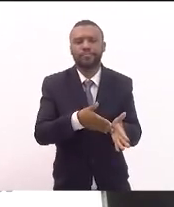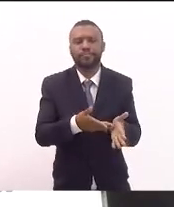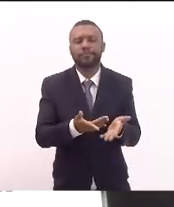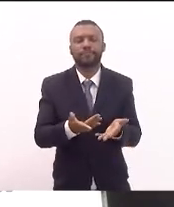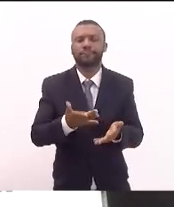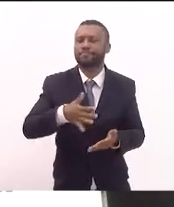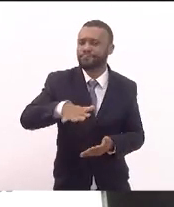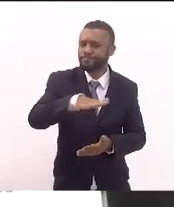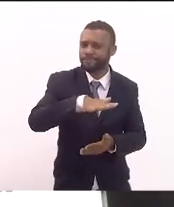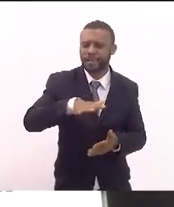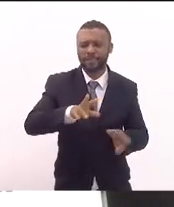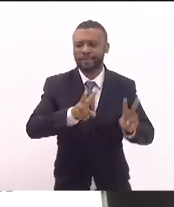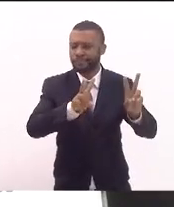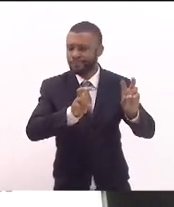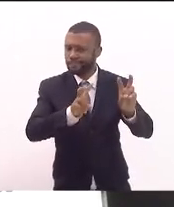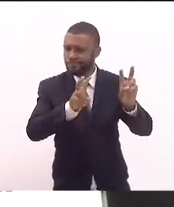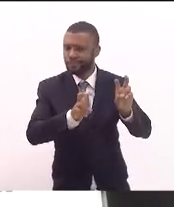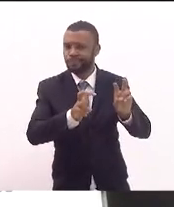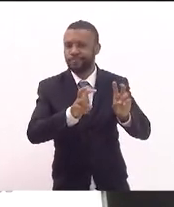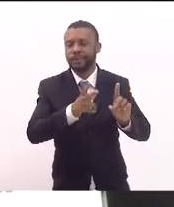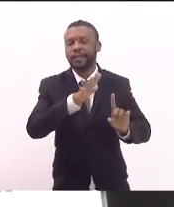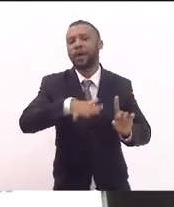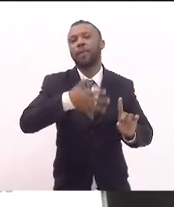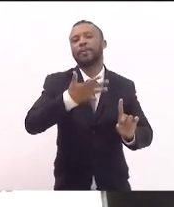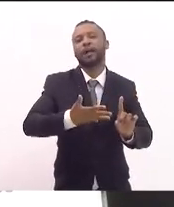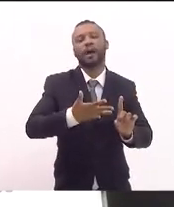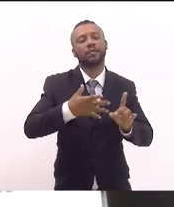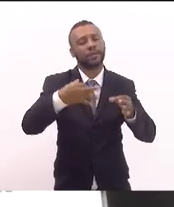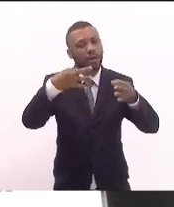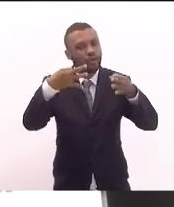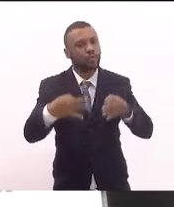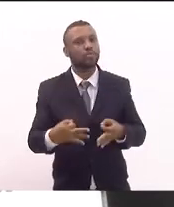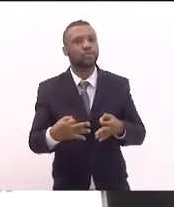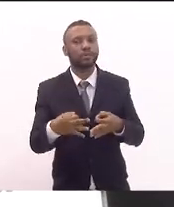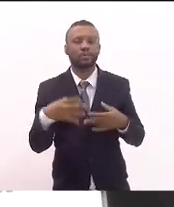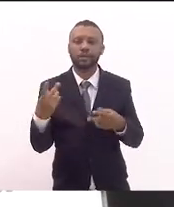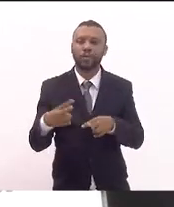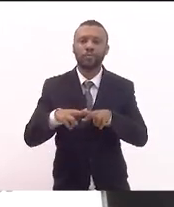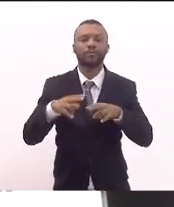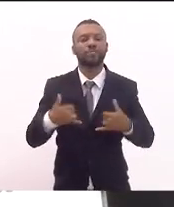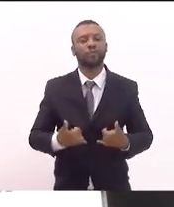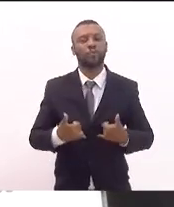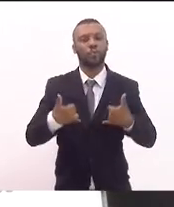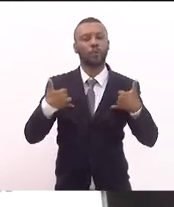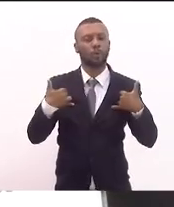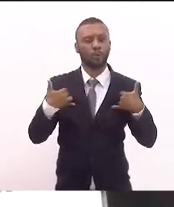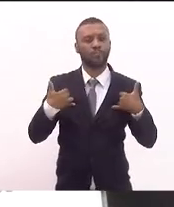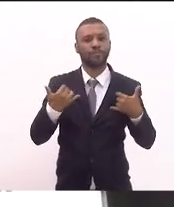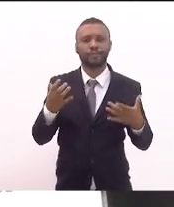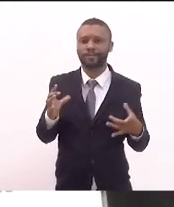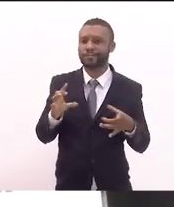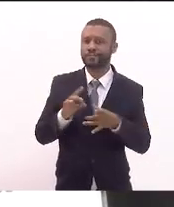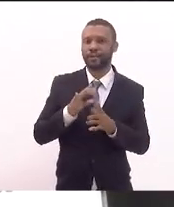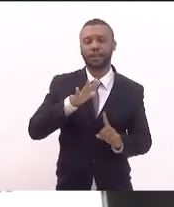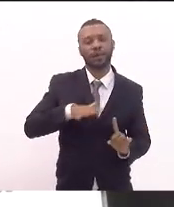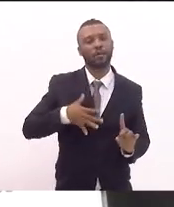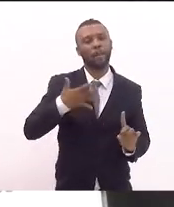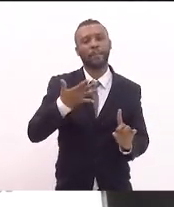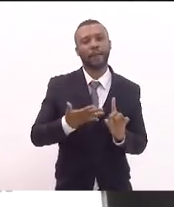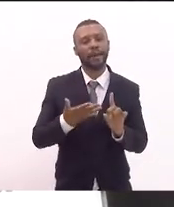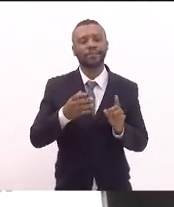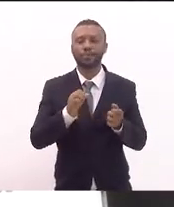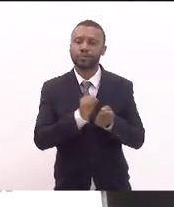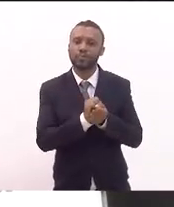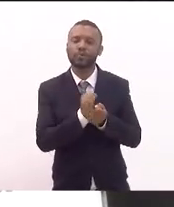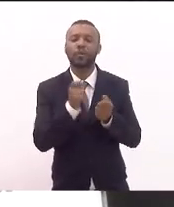Então, essa homenagem é mais do que justa, né? E é motivo de muito orgulho participar dessa homenagem ao seu lado, poder